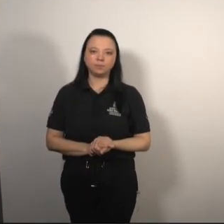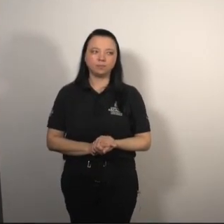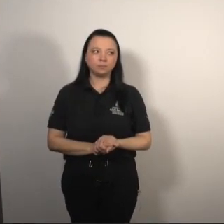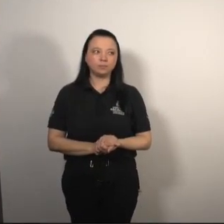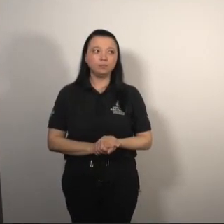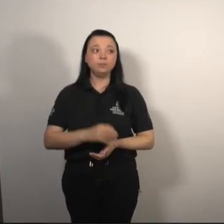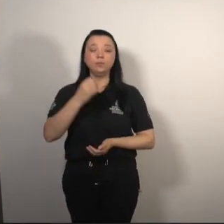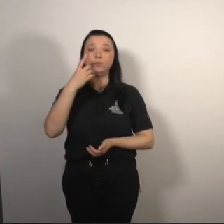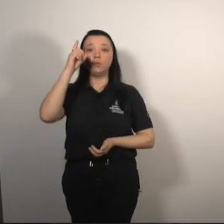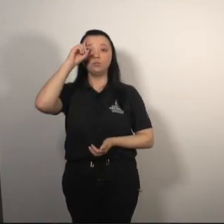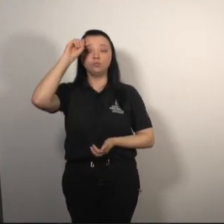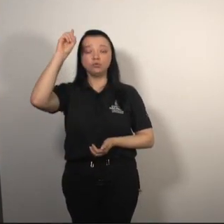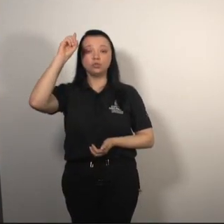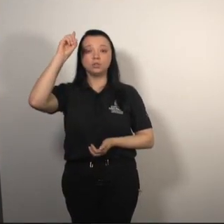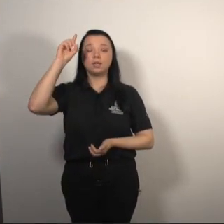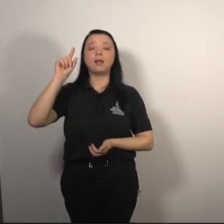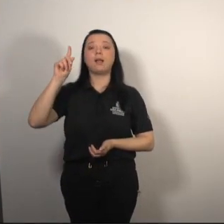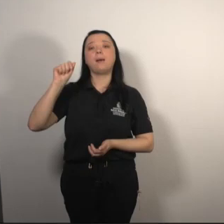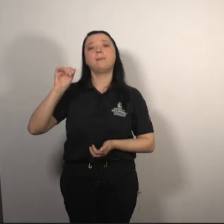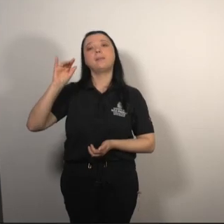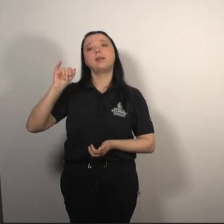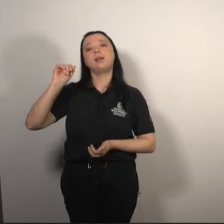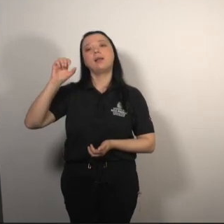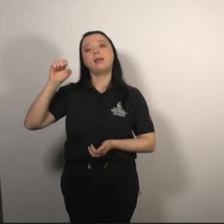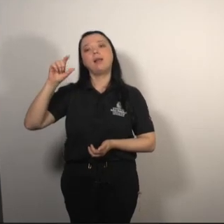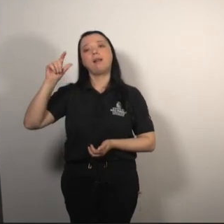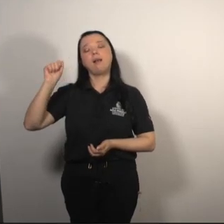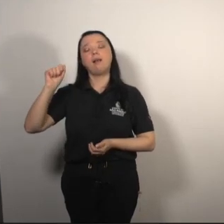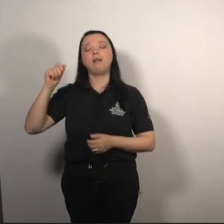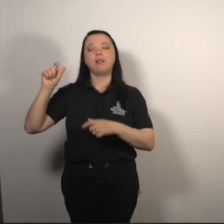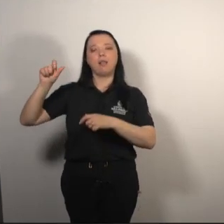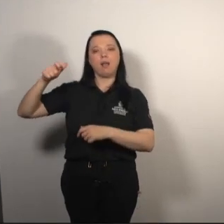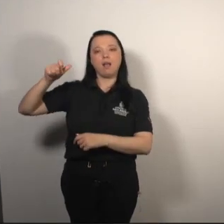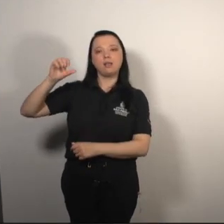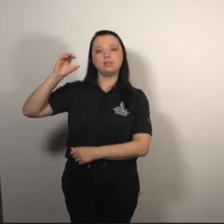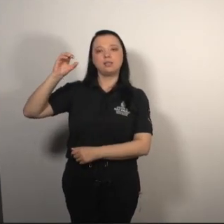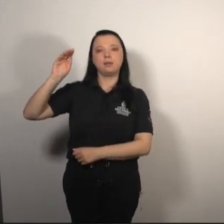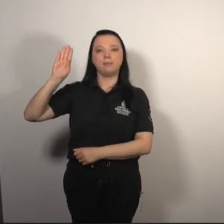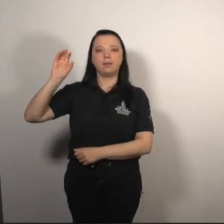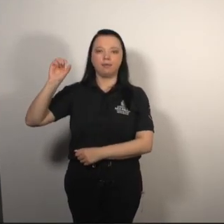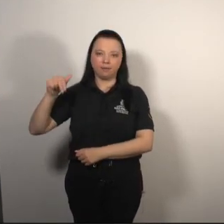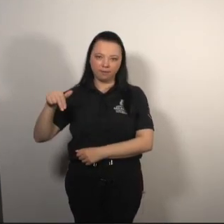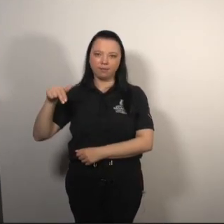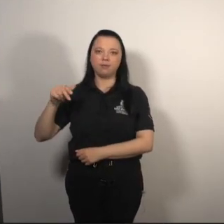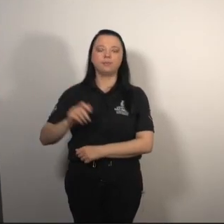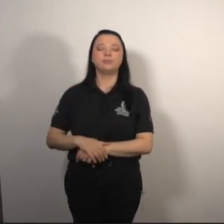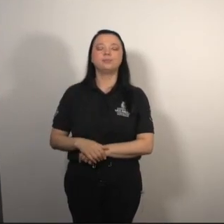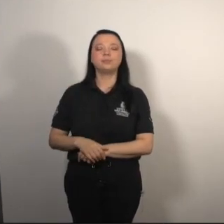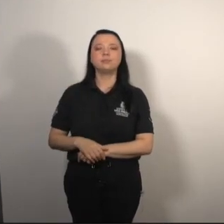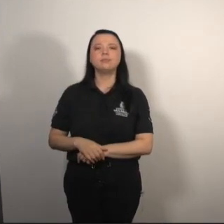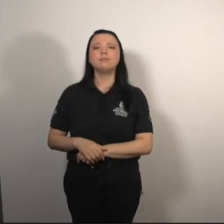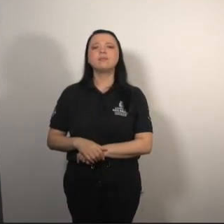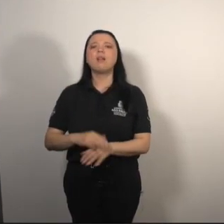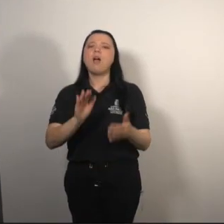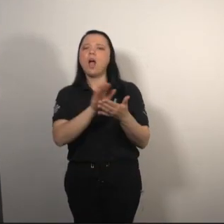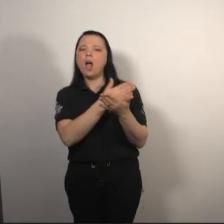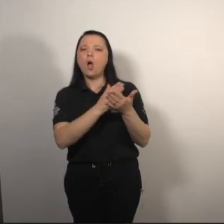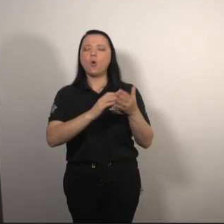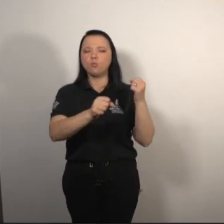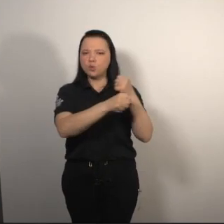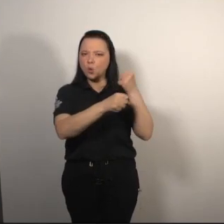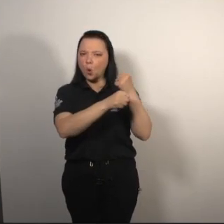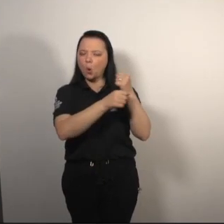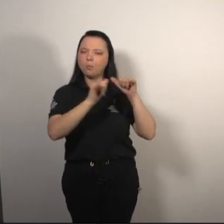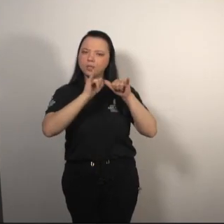Bom dia, Gabriela, da Rádio CBN. Entre, então, as obras, né, que estão aí sendo anunciadas,